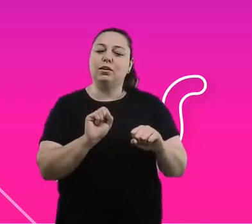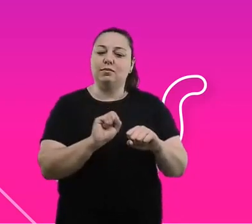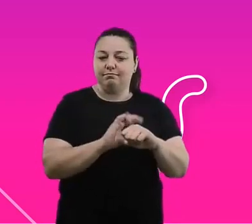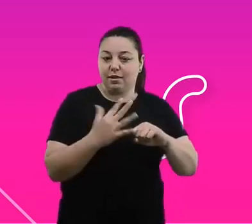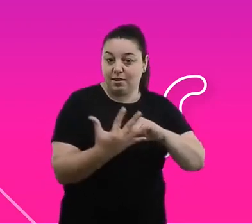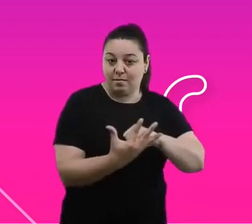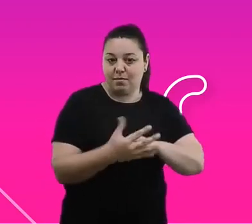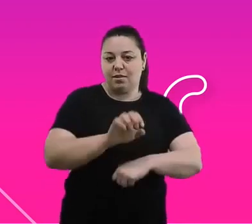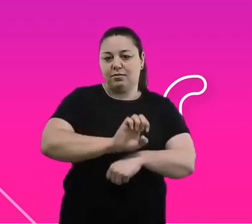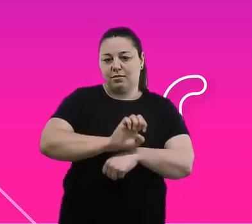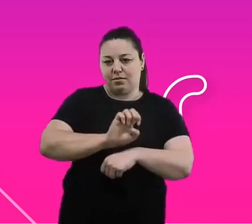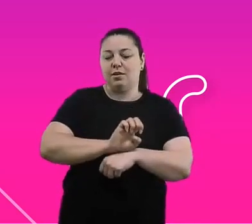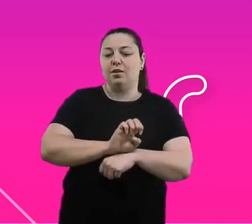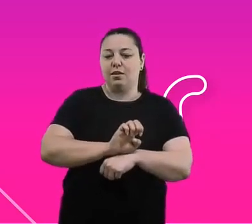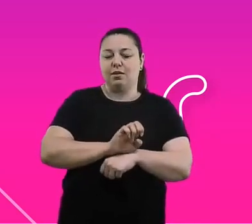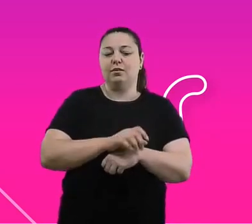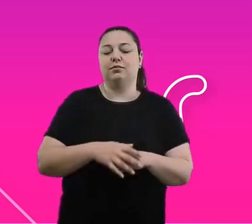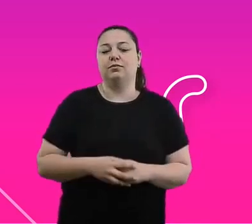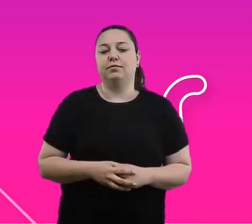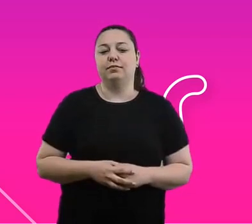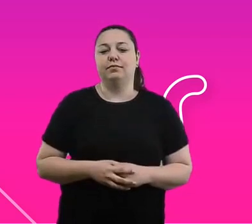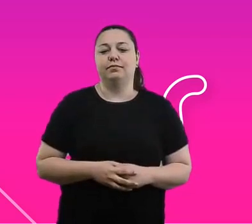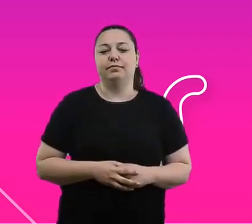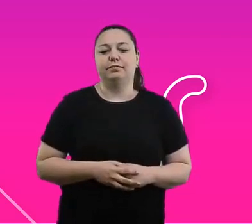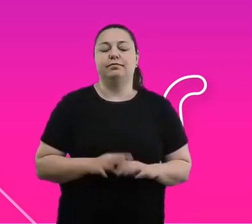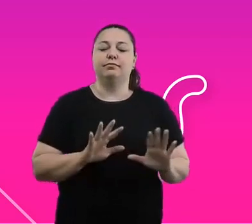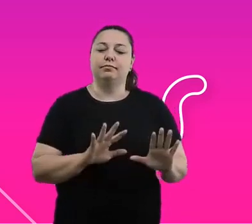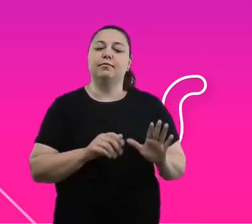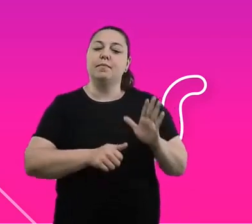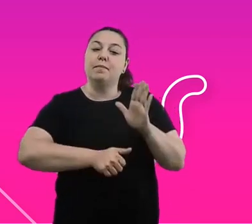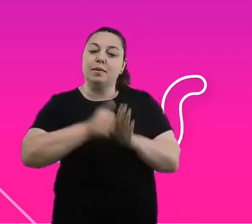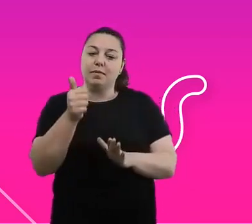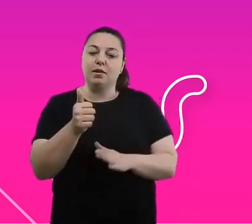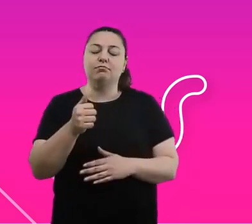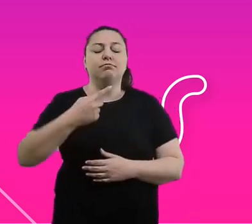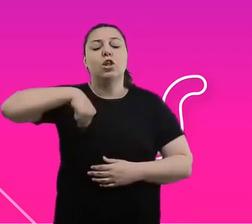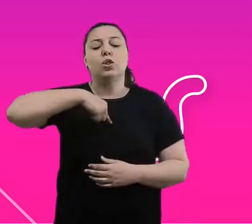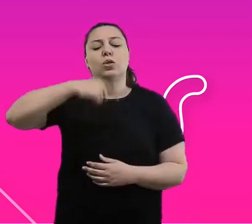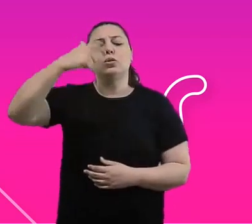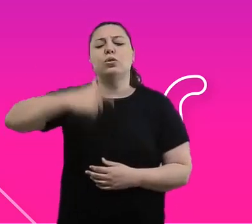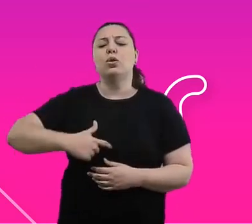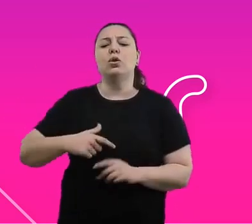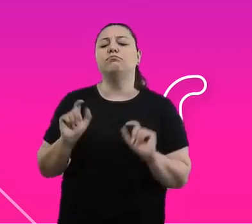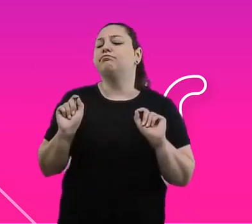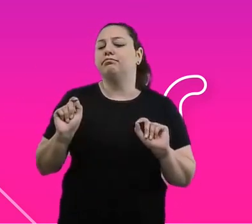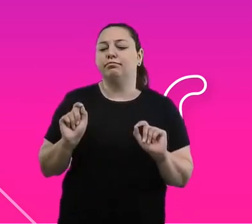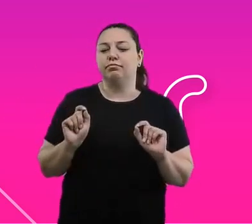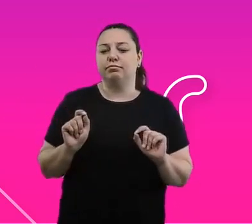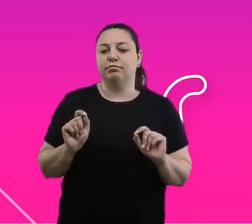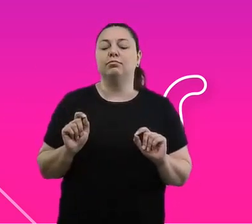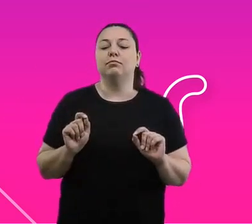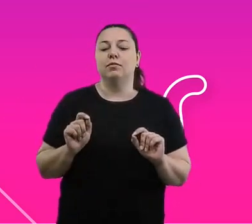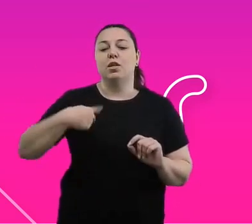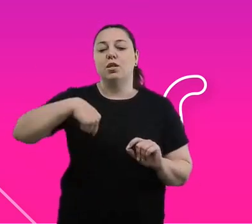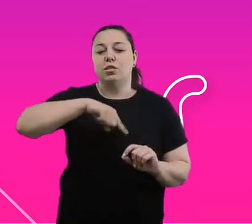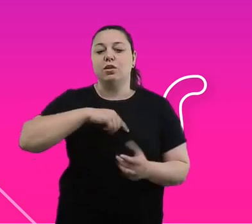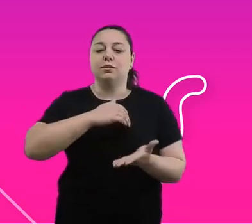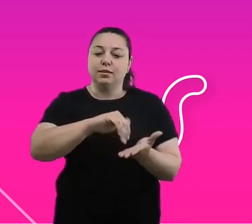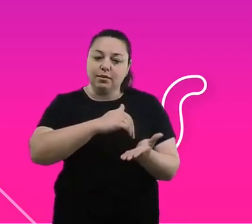Bem, como nós chegamos... Primeiro, vamos lá. Quem somos nós? Nós somos a Secretaria de Planejamento do Estado de